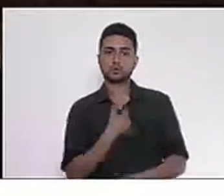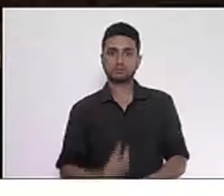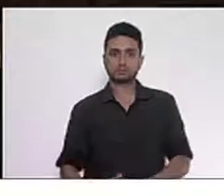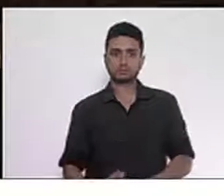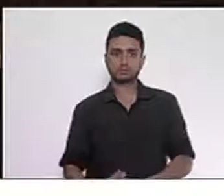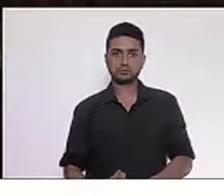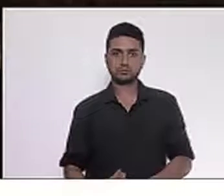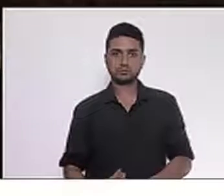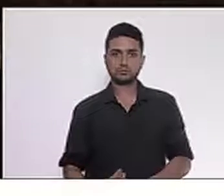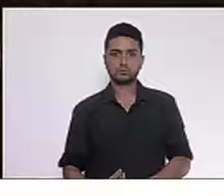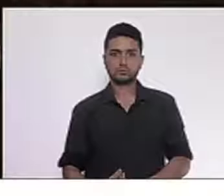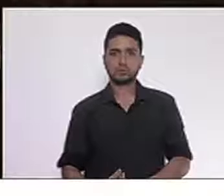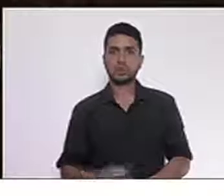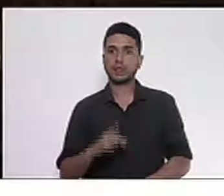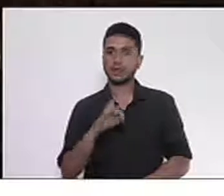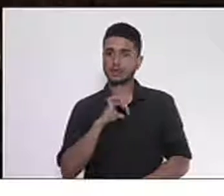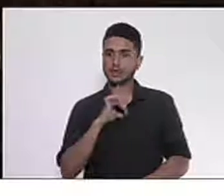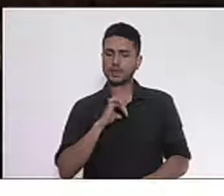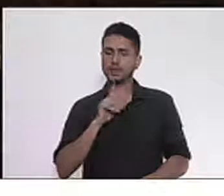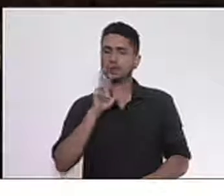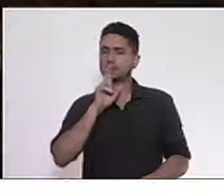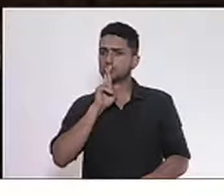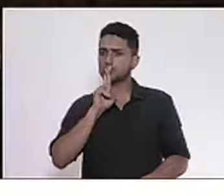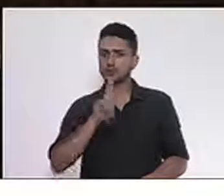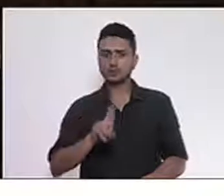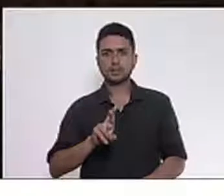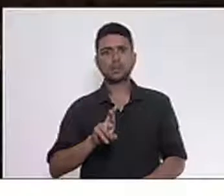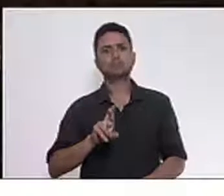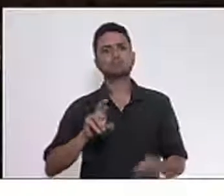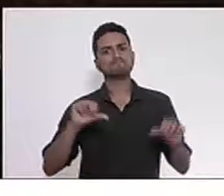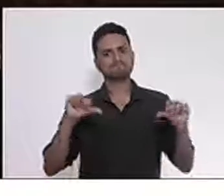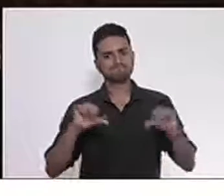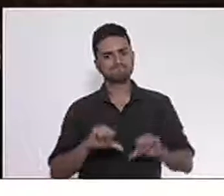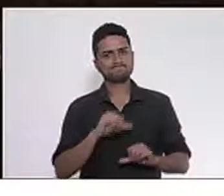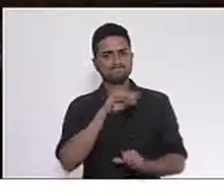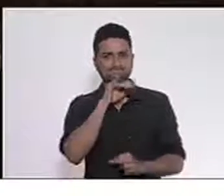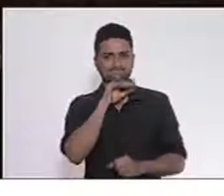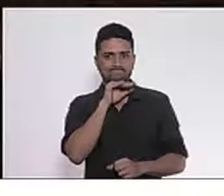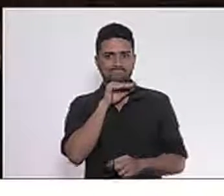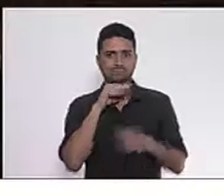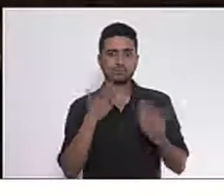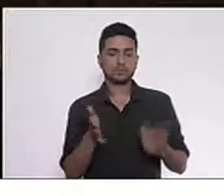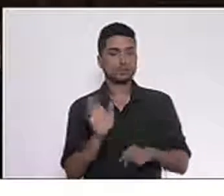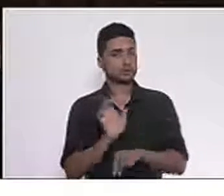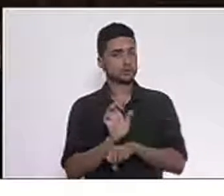as mais danosas num Estado que não se prioriza a vida,